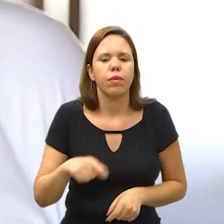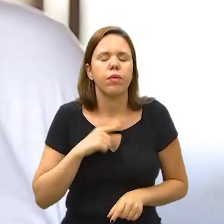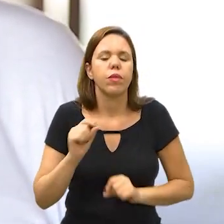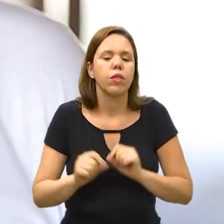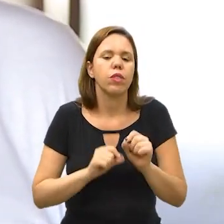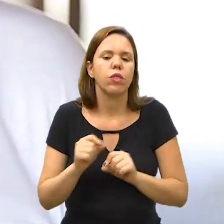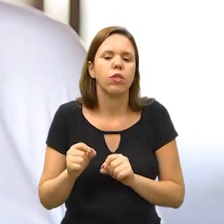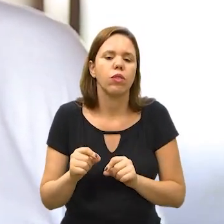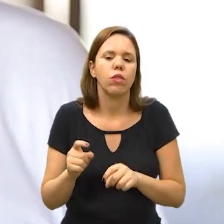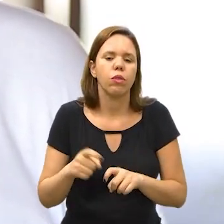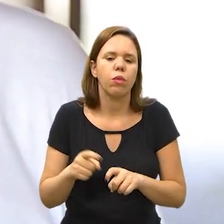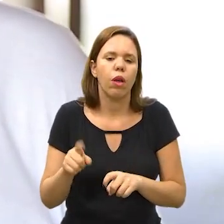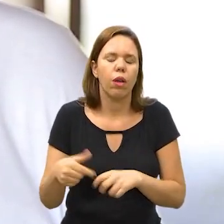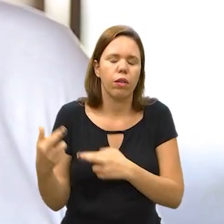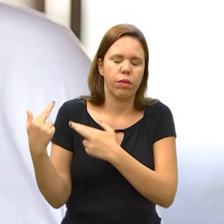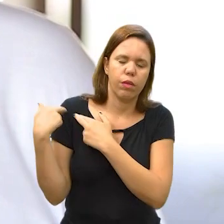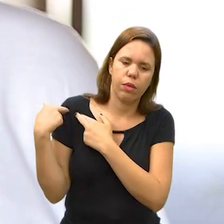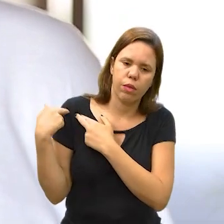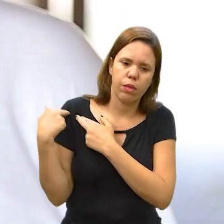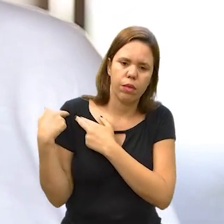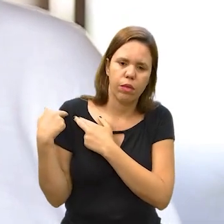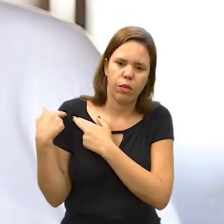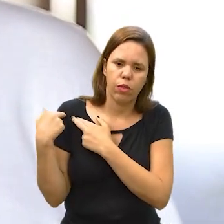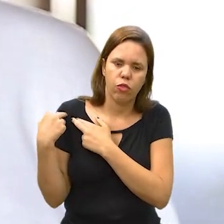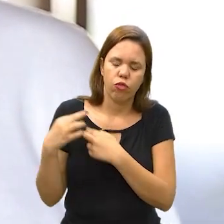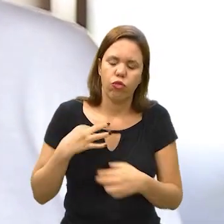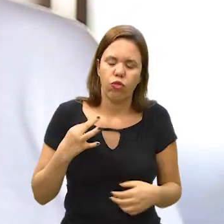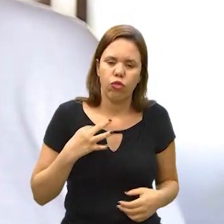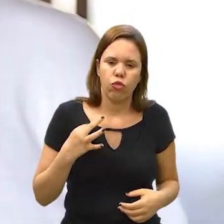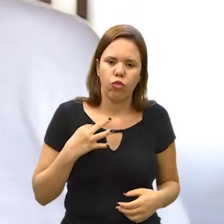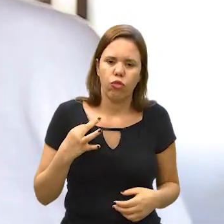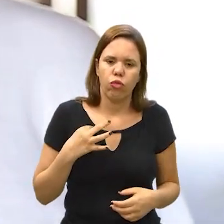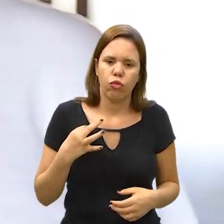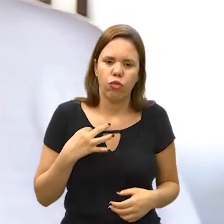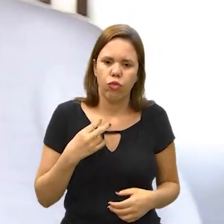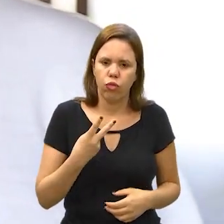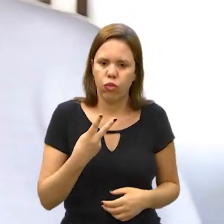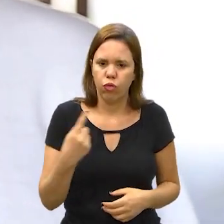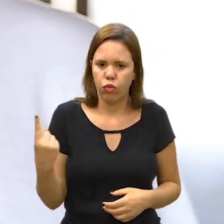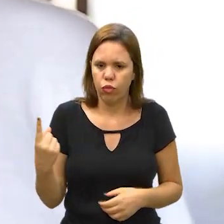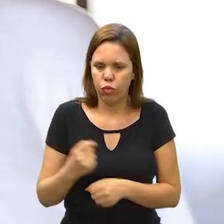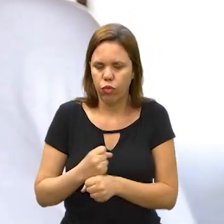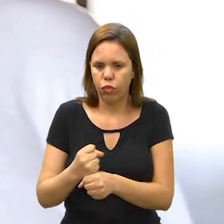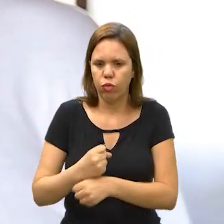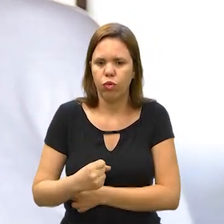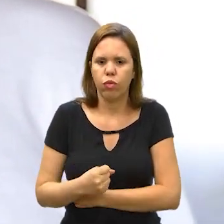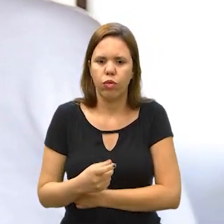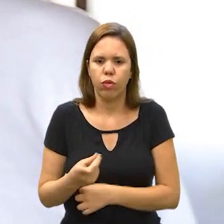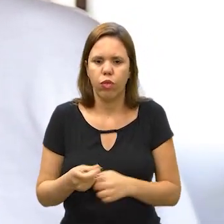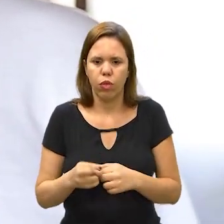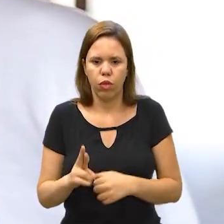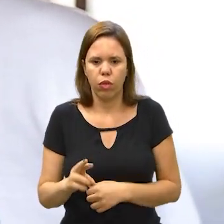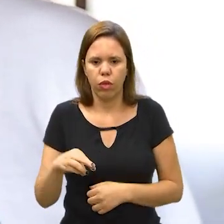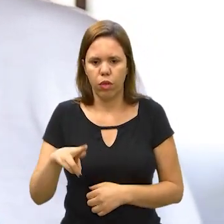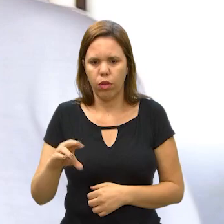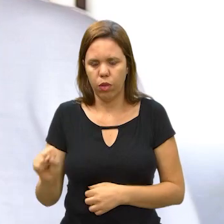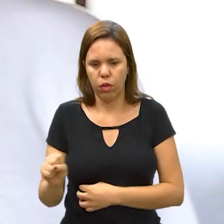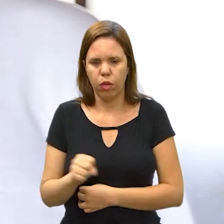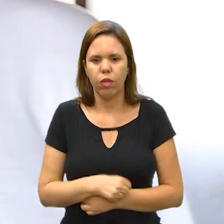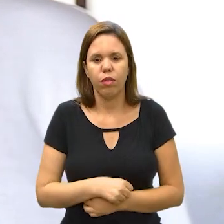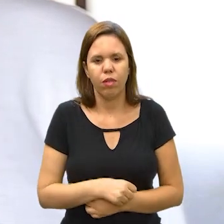quem é o nosso médico responsável e de maneira voluntária há 21 anos é o Dr. Marcos